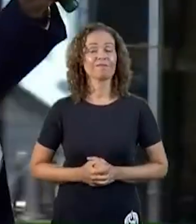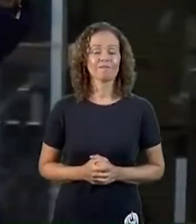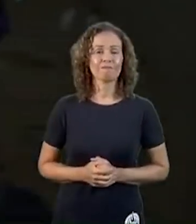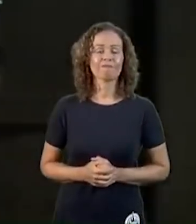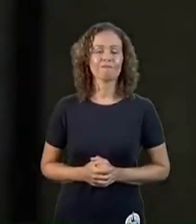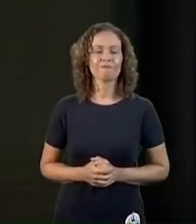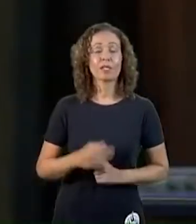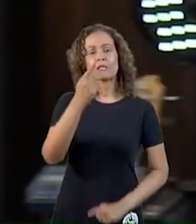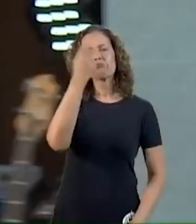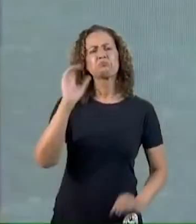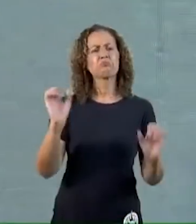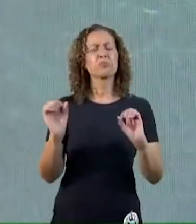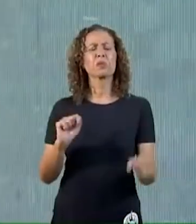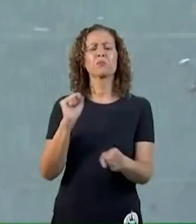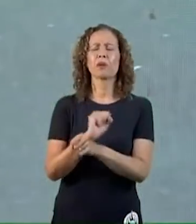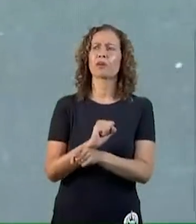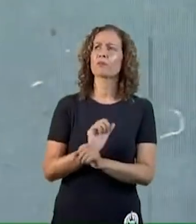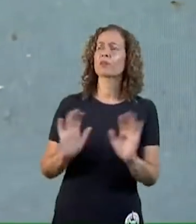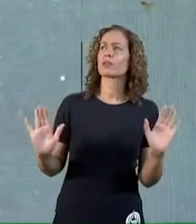Ninguém para e fala assim, peraí.